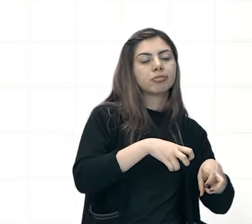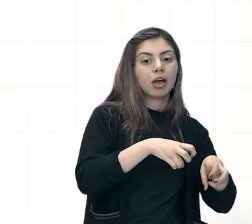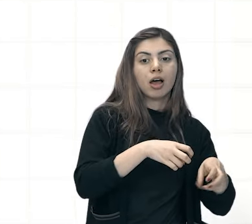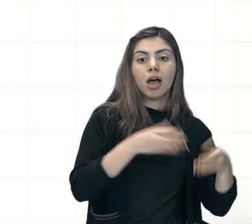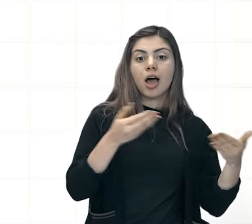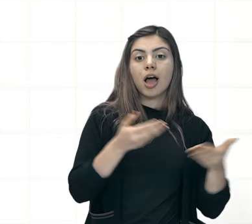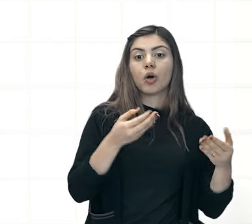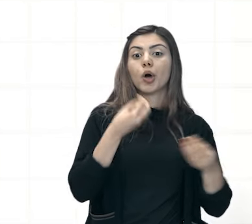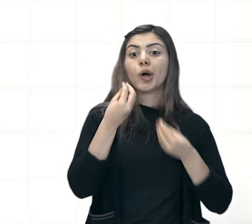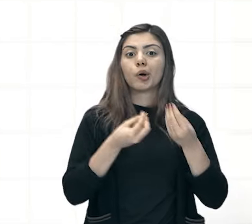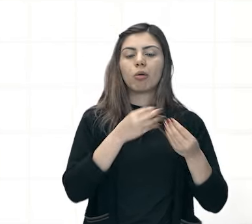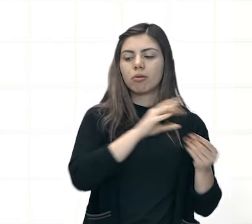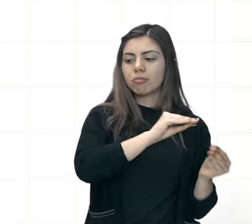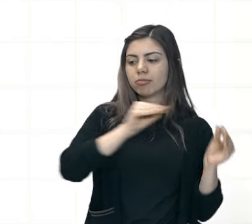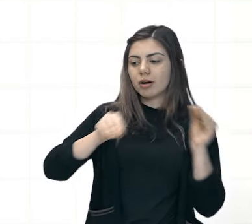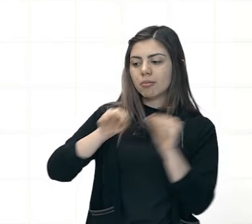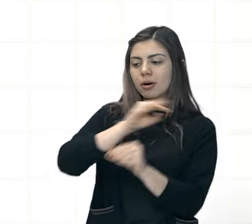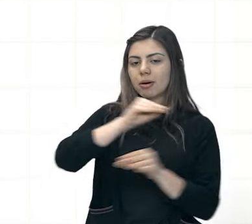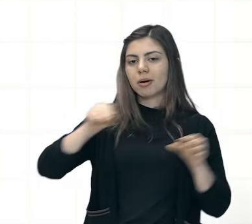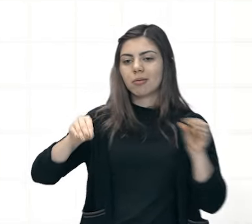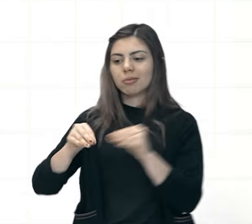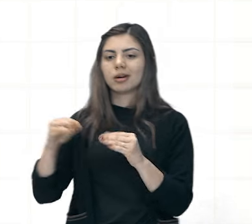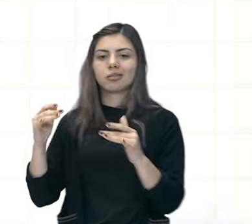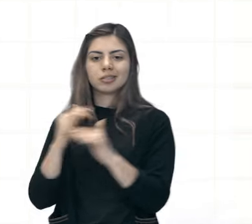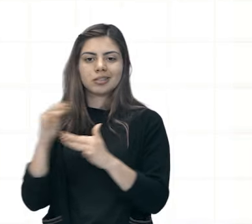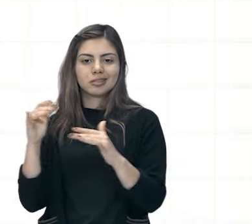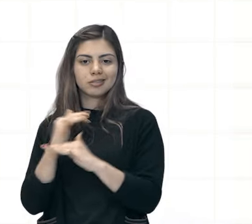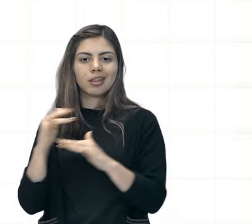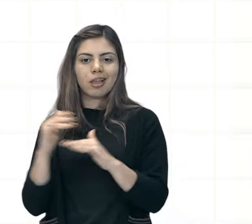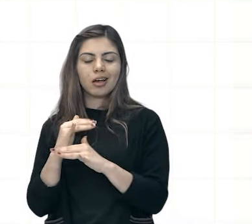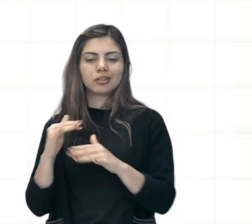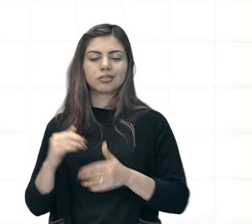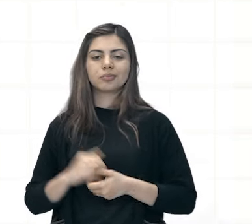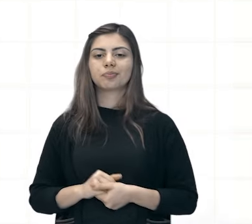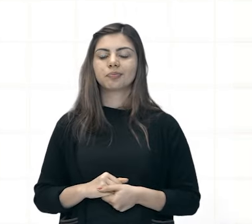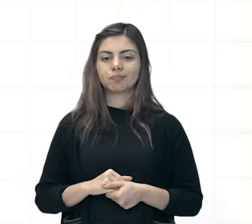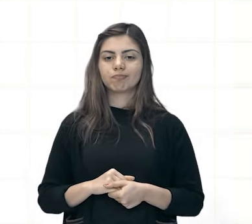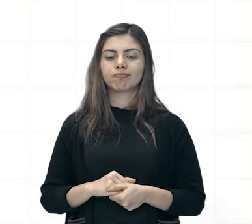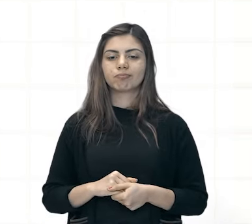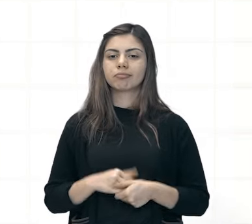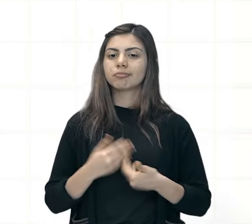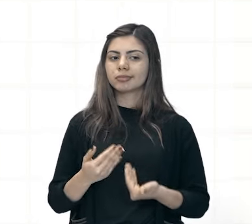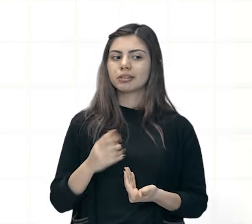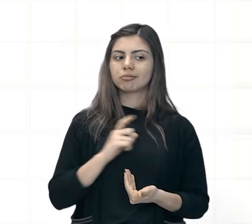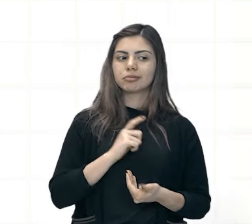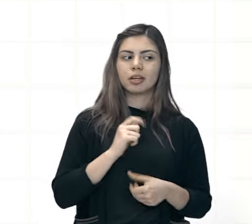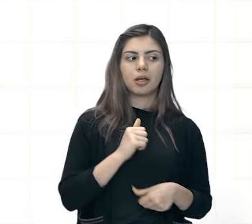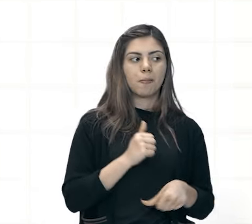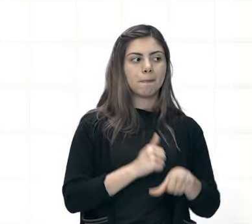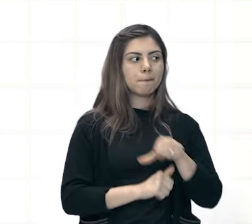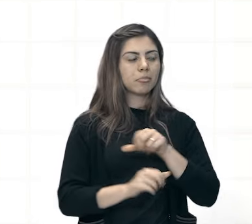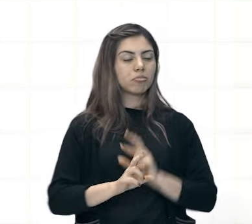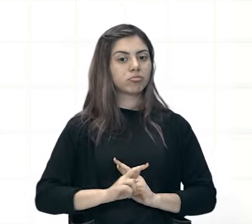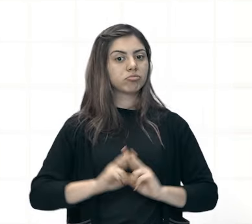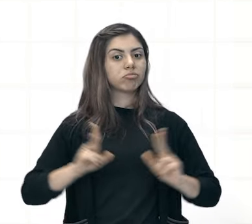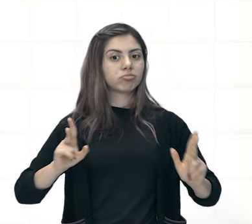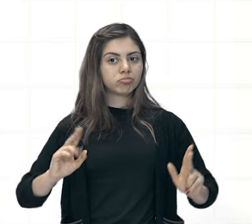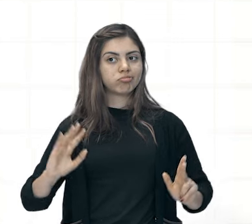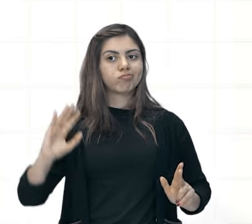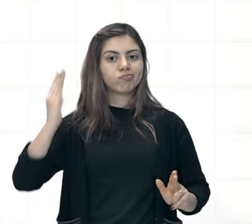vai começar a migrar para as grandes cidades. Vejam as transformações que começam a